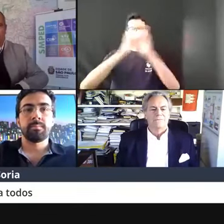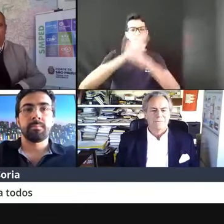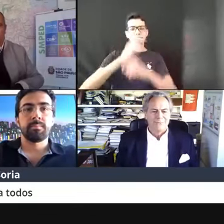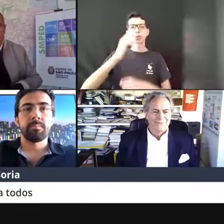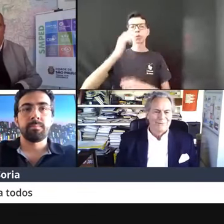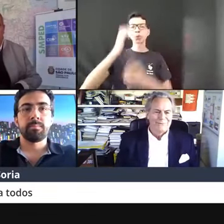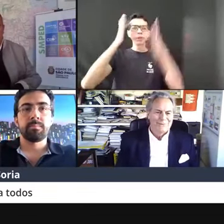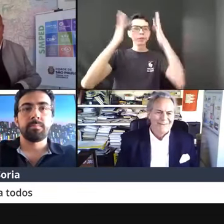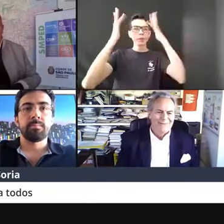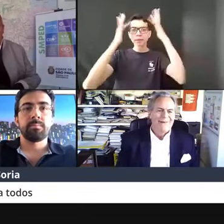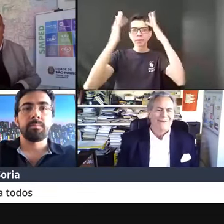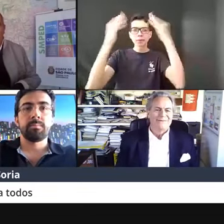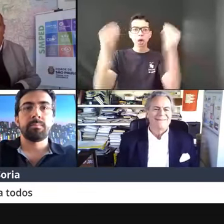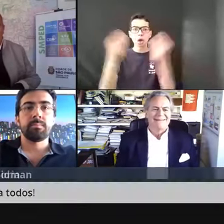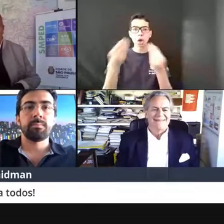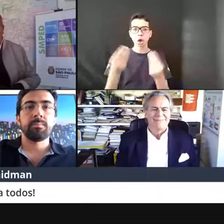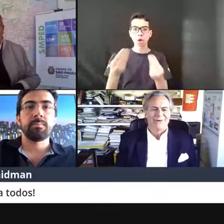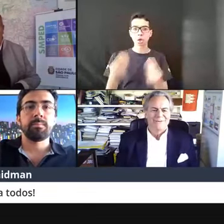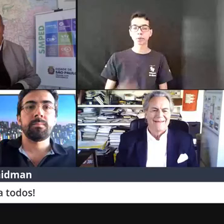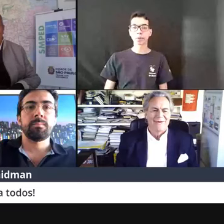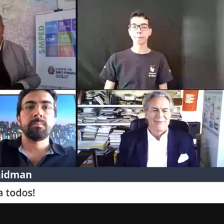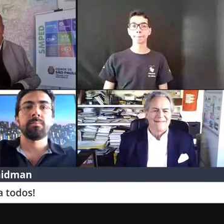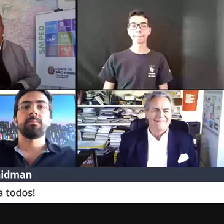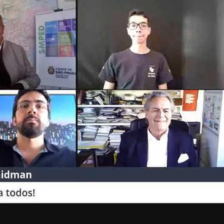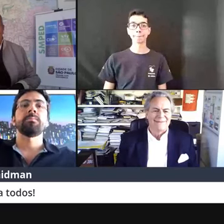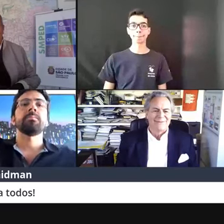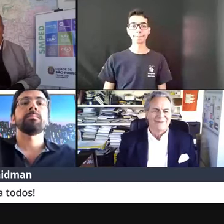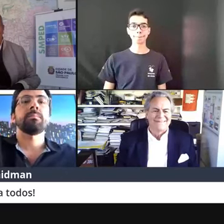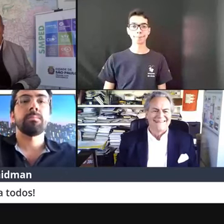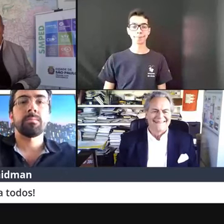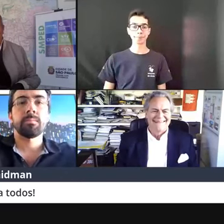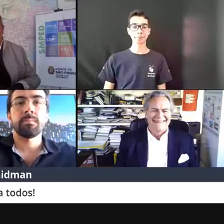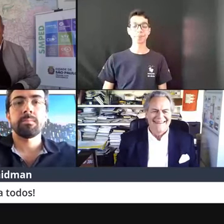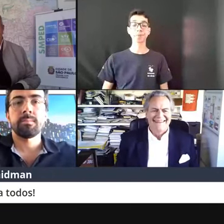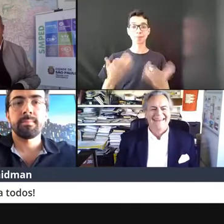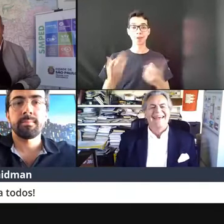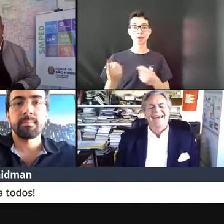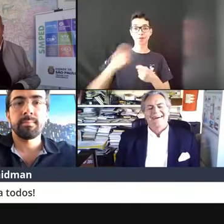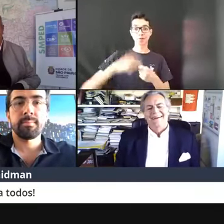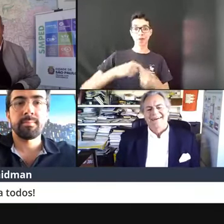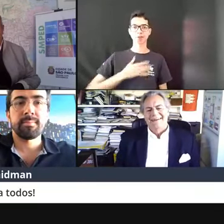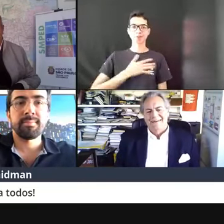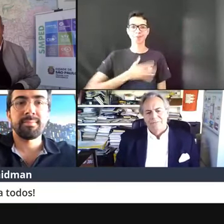lá, o Beraldinho está de volta aí. É um prazer estar com você aqui, hein?